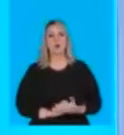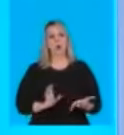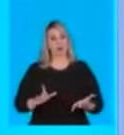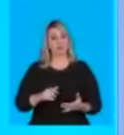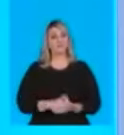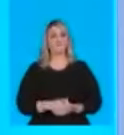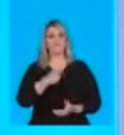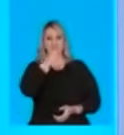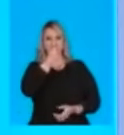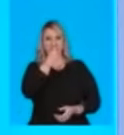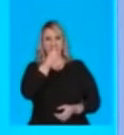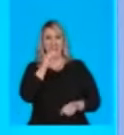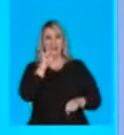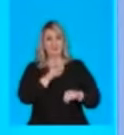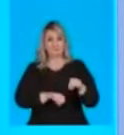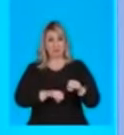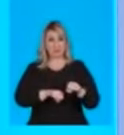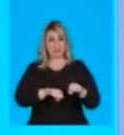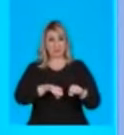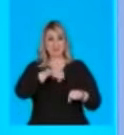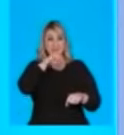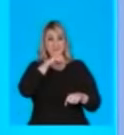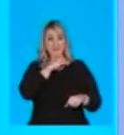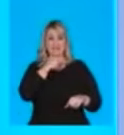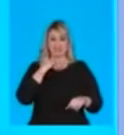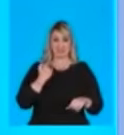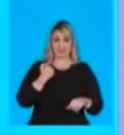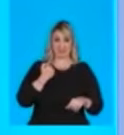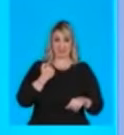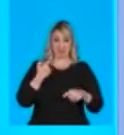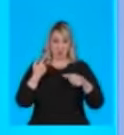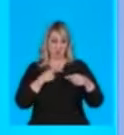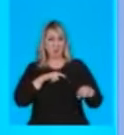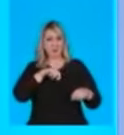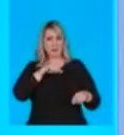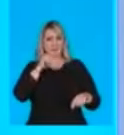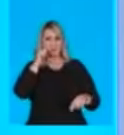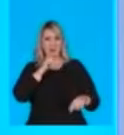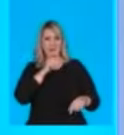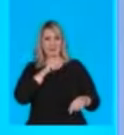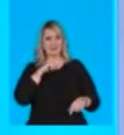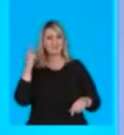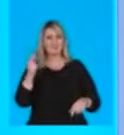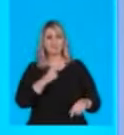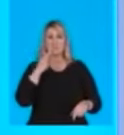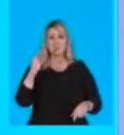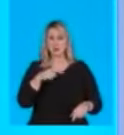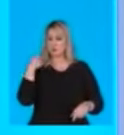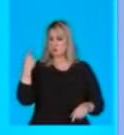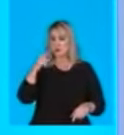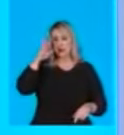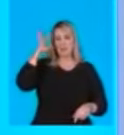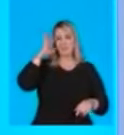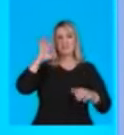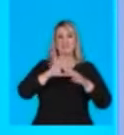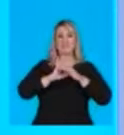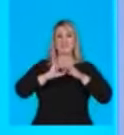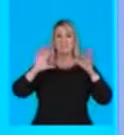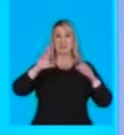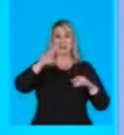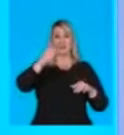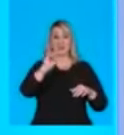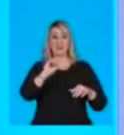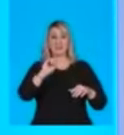índio A violência obstétrica é uma das violências contra a mulher não é possível a gente imaginar uma democracia no Rio de